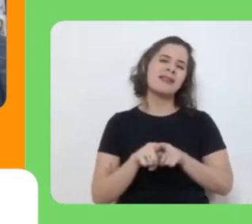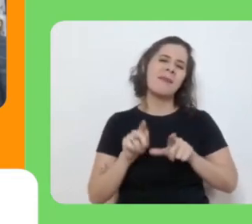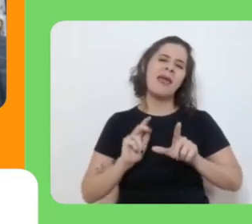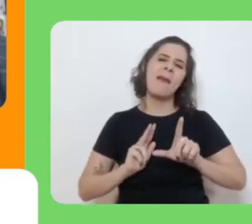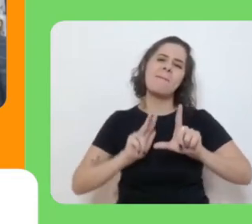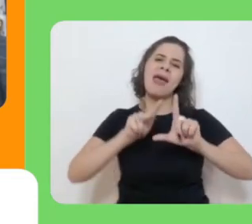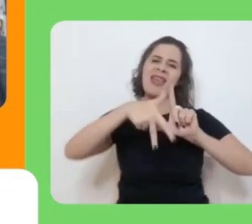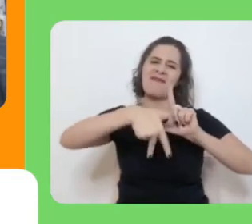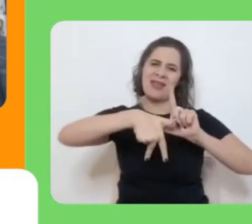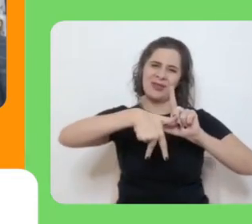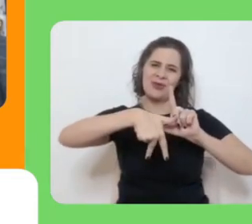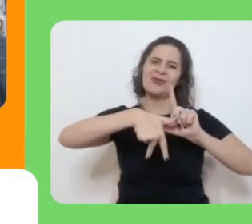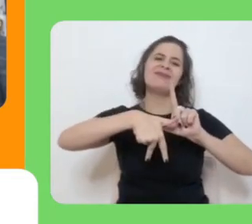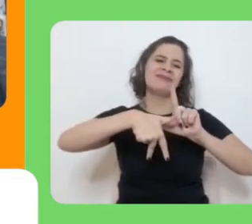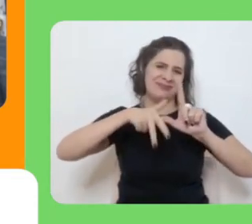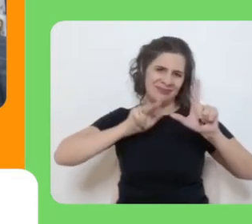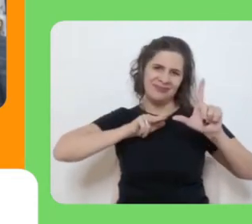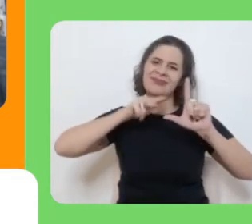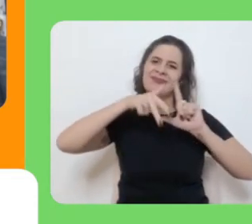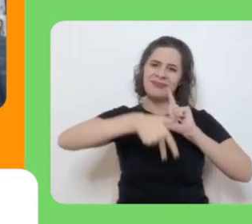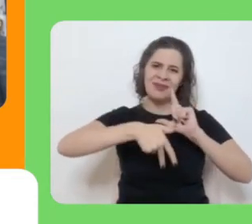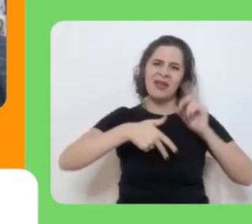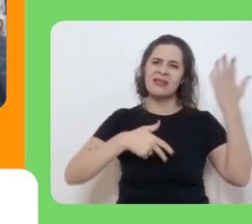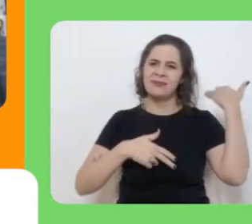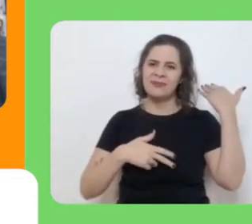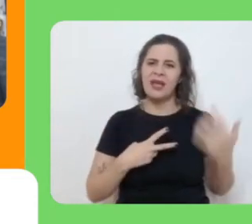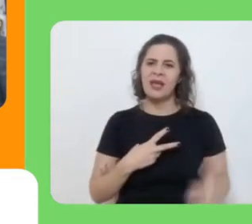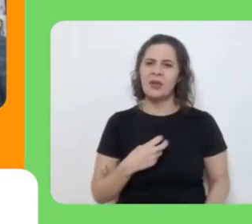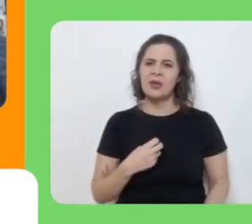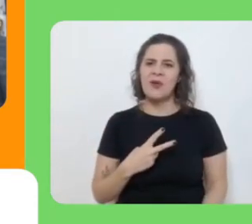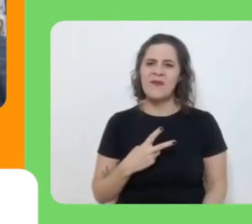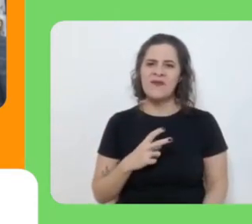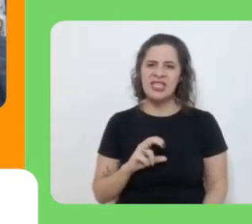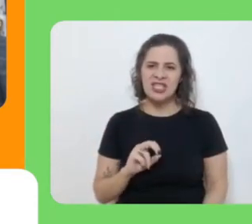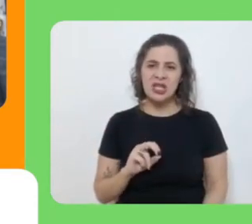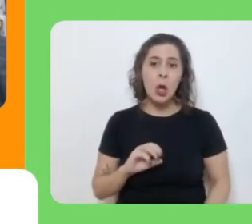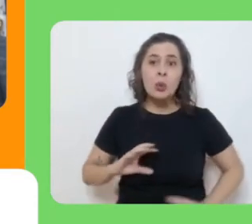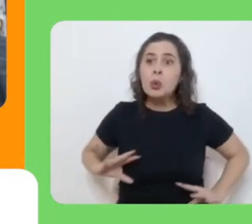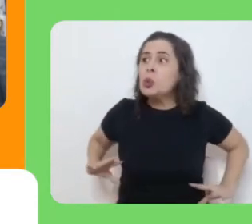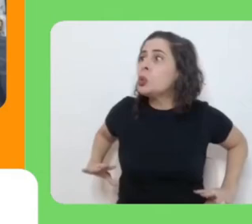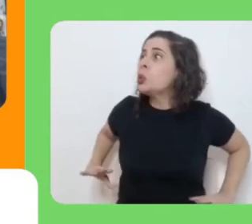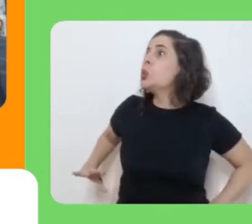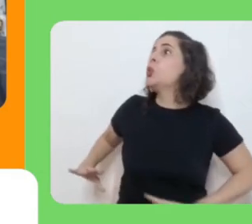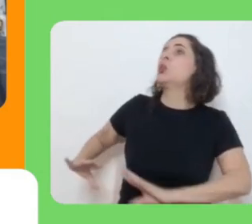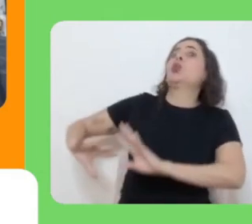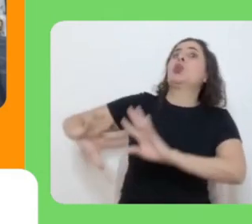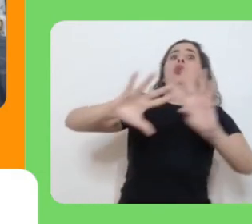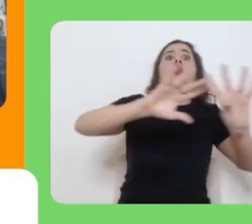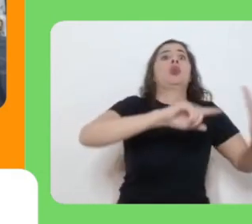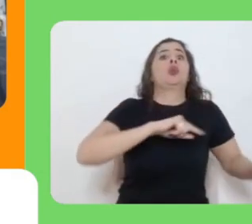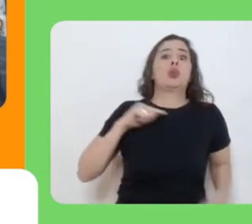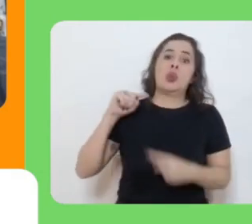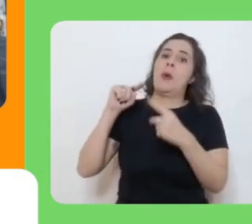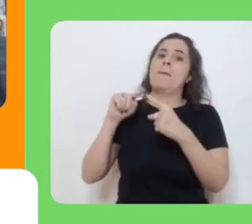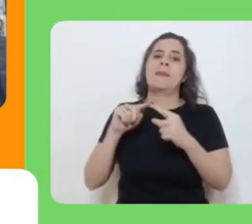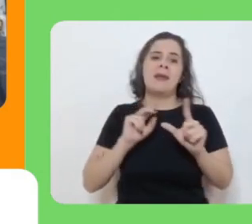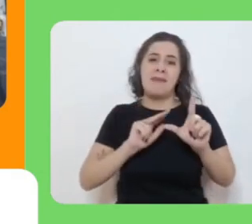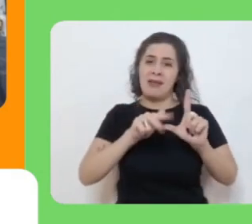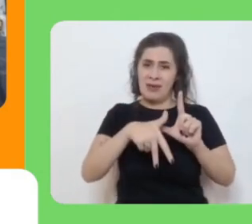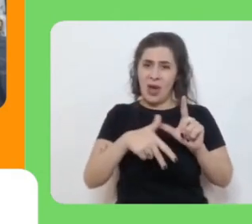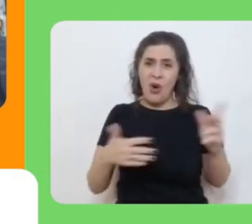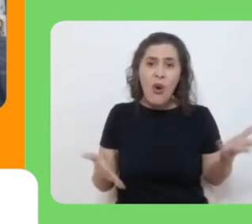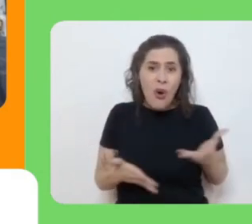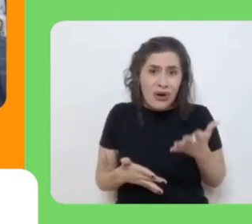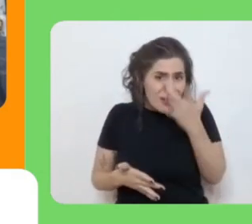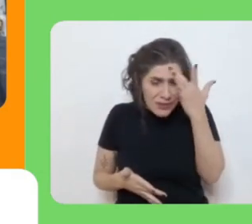maldito metaverso do ano 2020. Que tudo é metaverso, né? E hoje em dia as pessoas elas querem